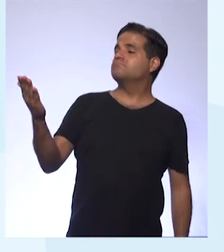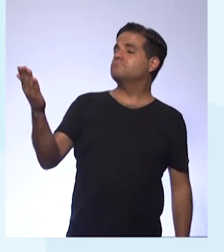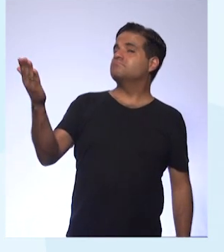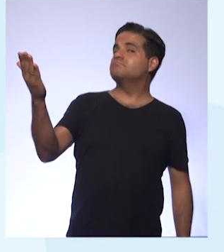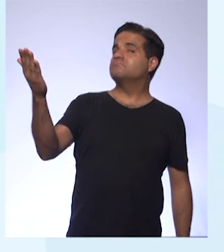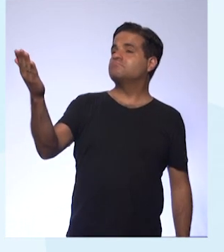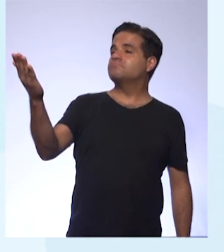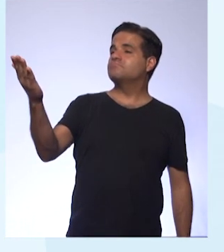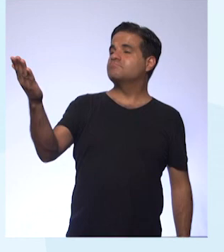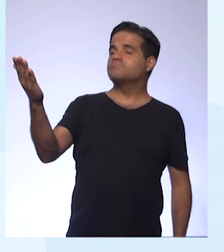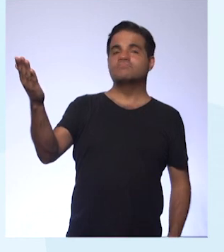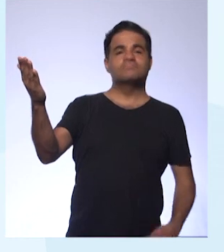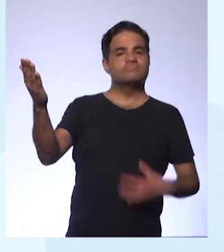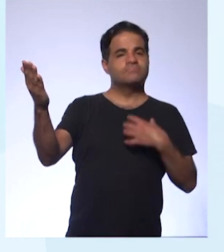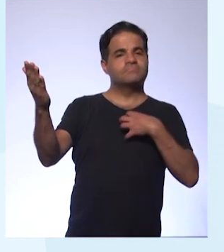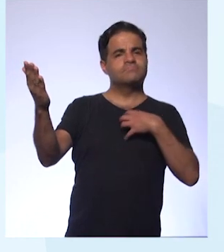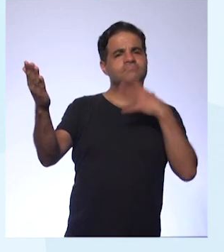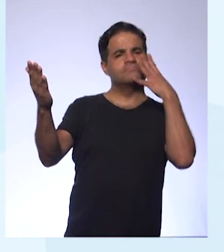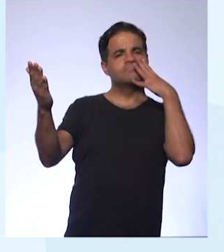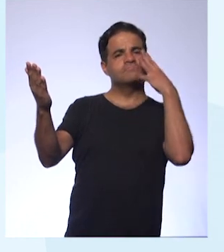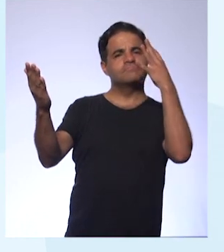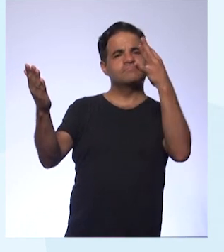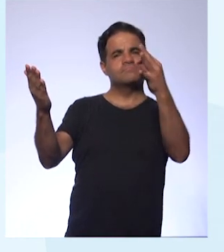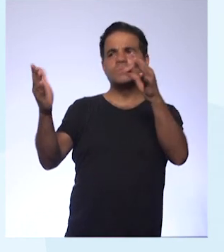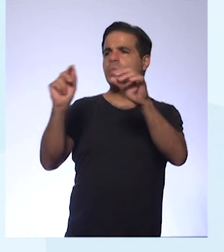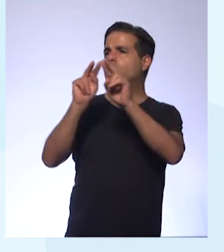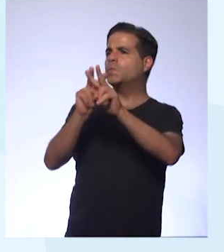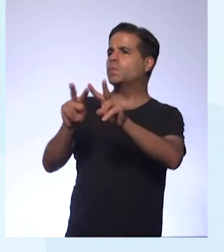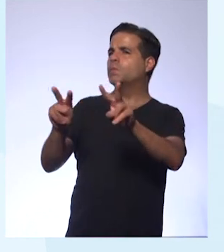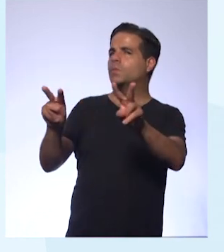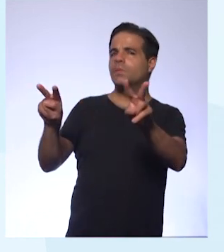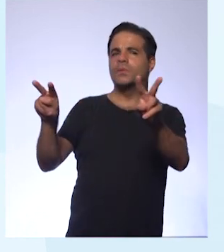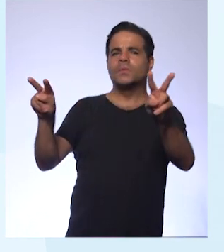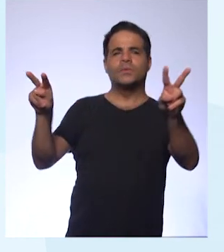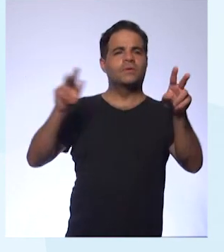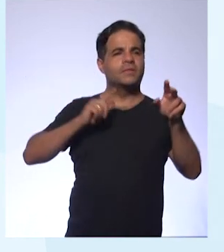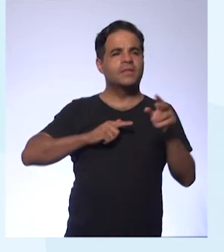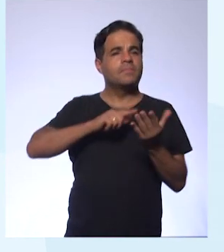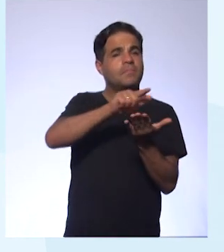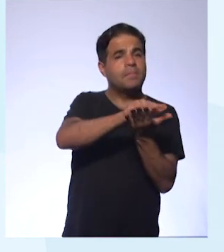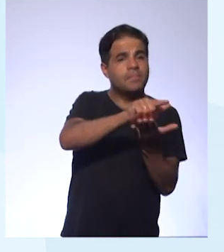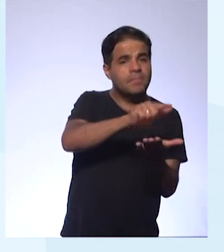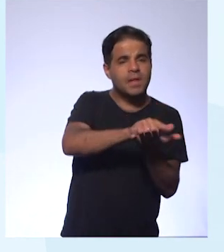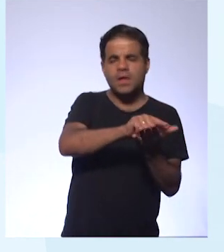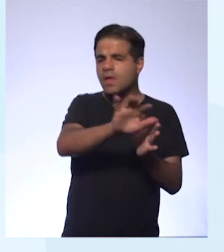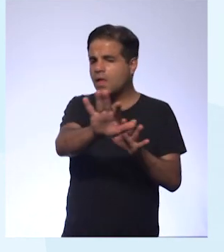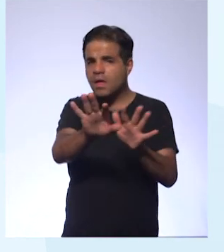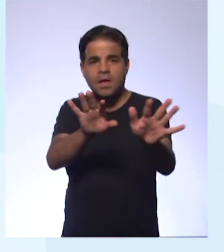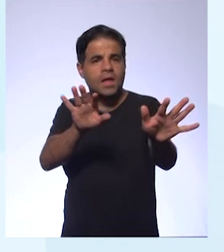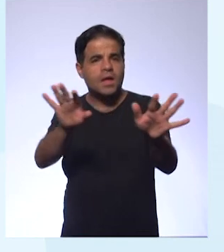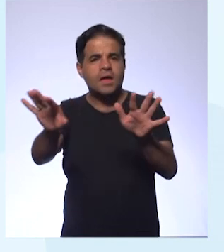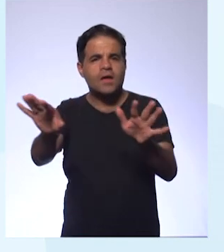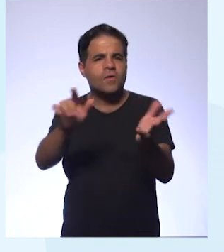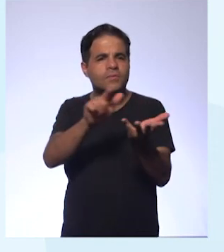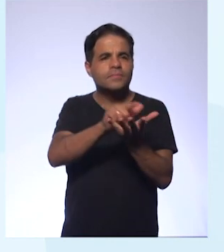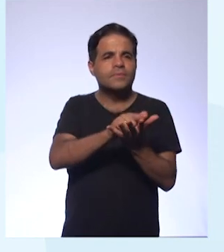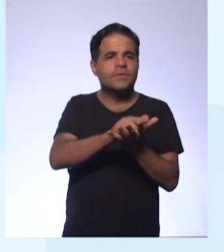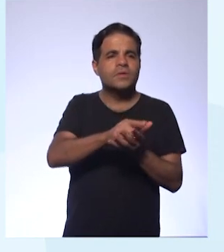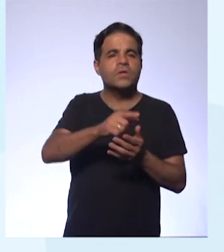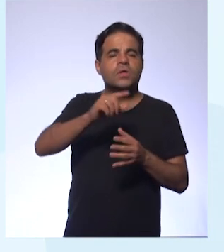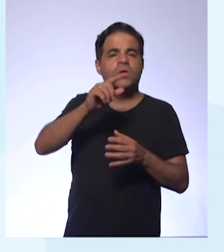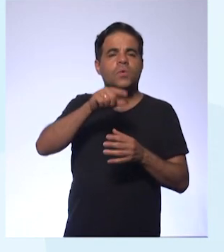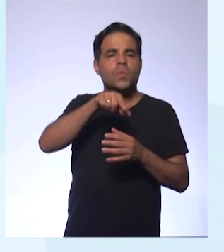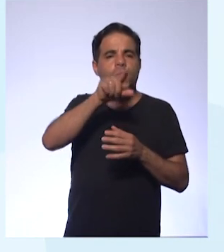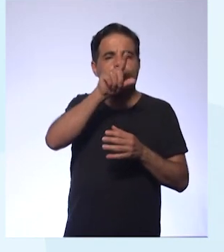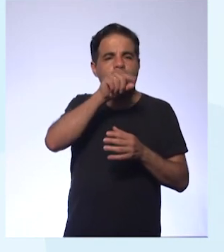nosso olhar, a se atentar a esses elementos aqui da tela, né? Que tem papéis, tem um bico de pena, né?